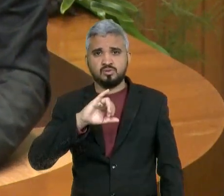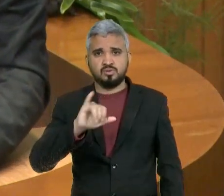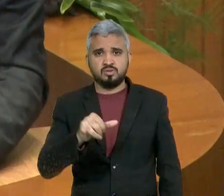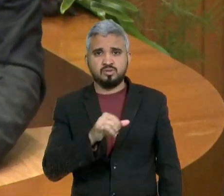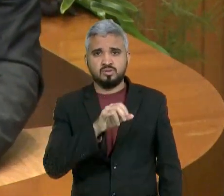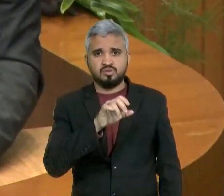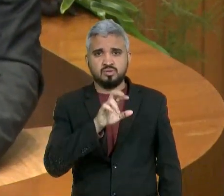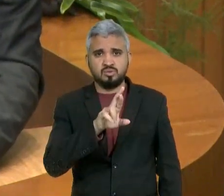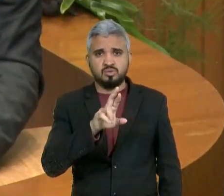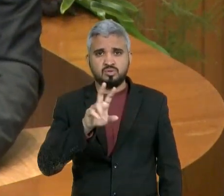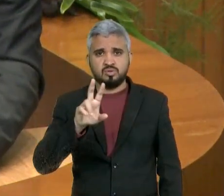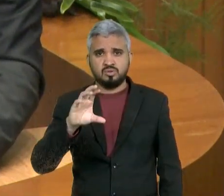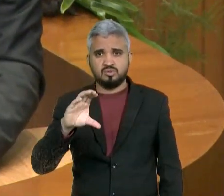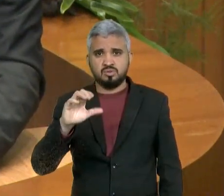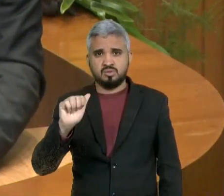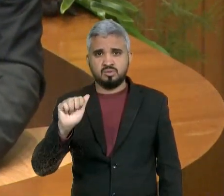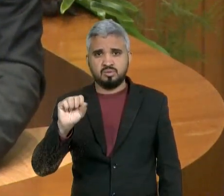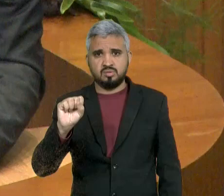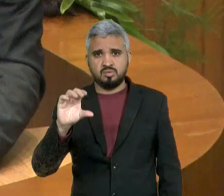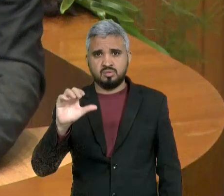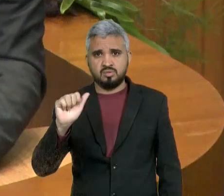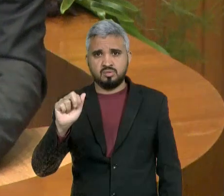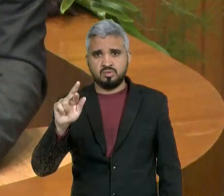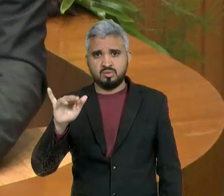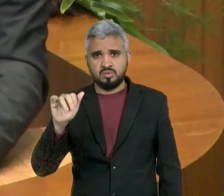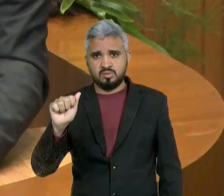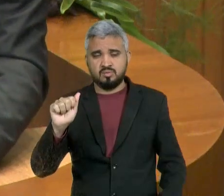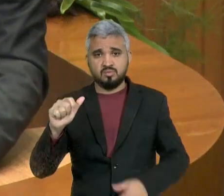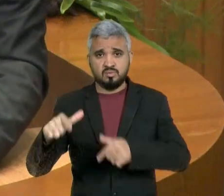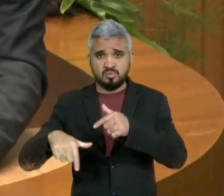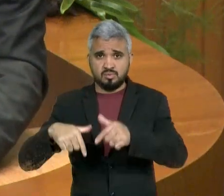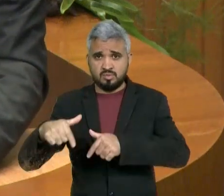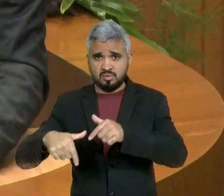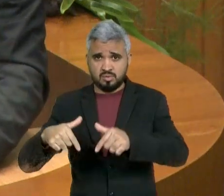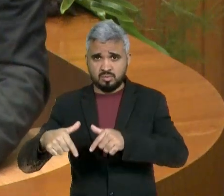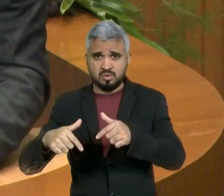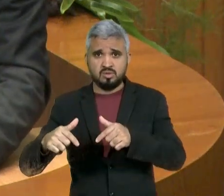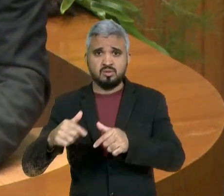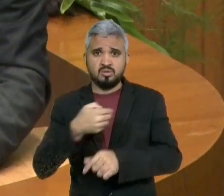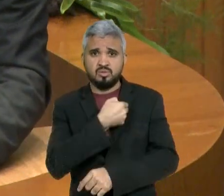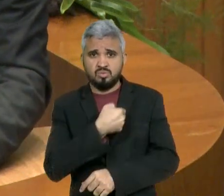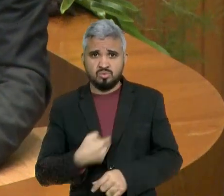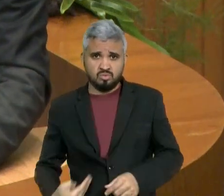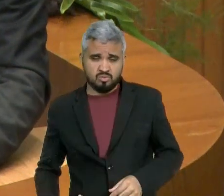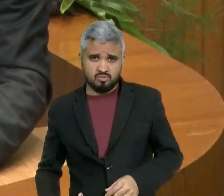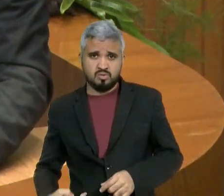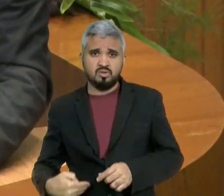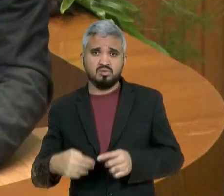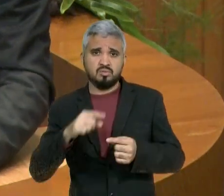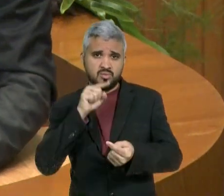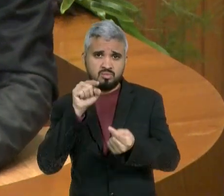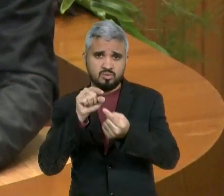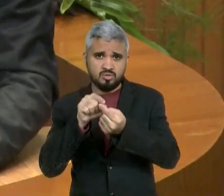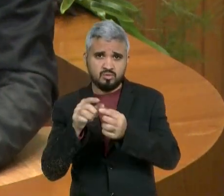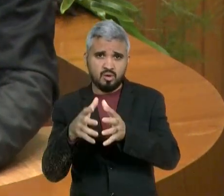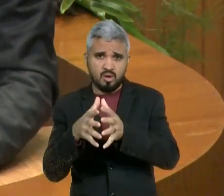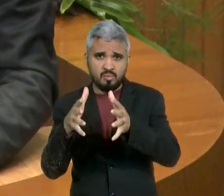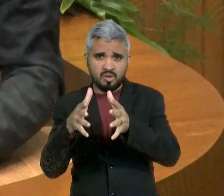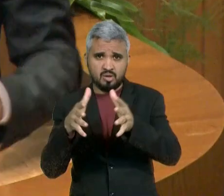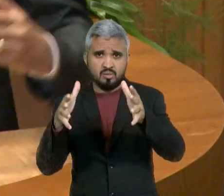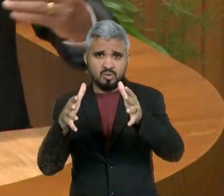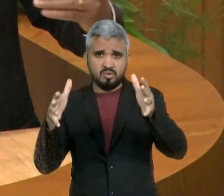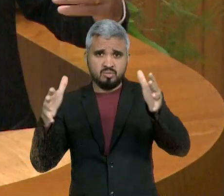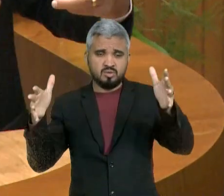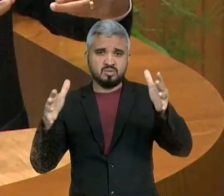essa ação do governo fomentando a ampliação do ensino de tempo integral no